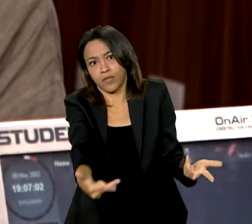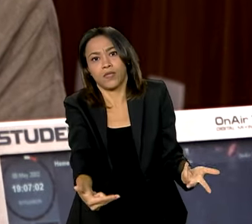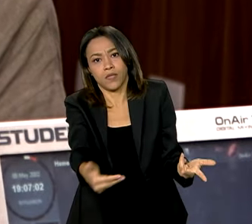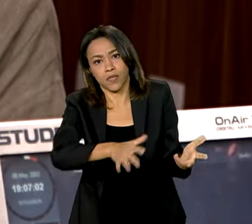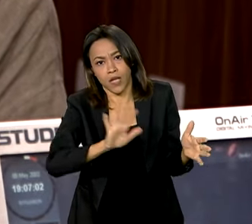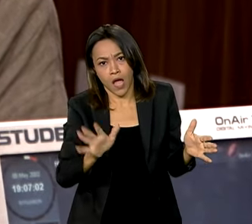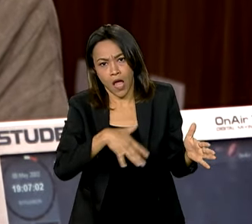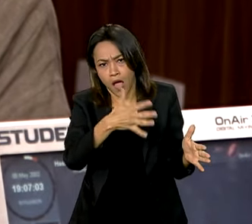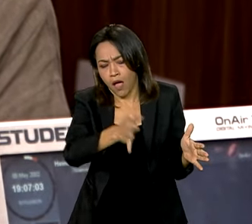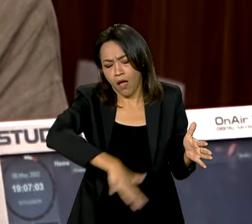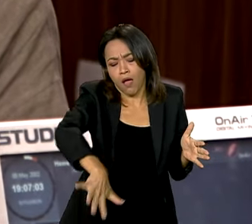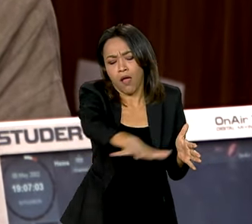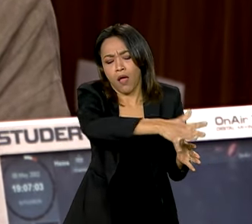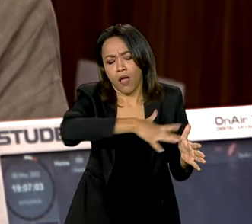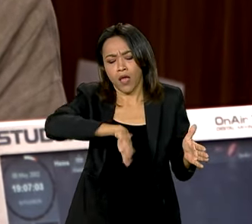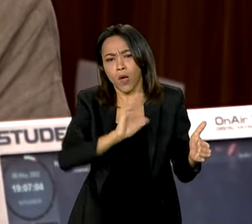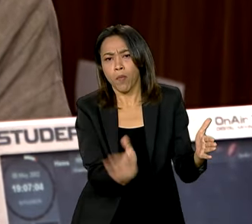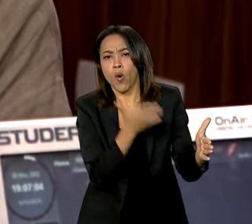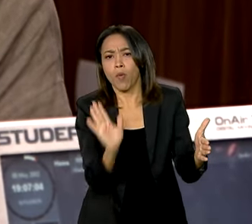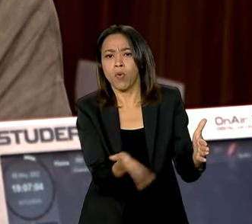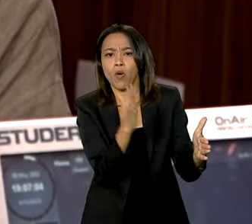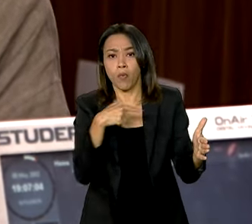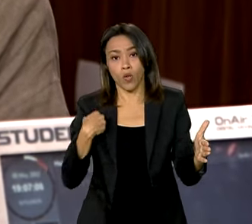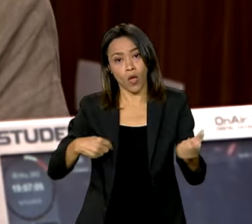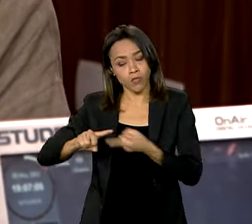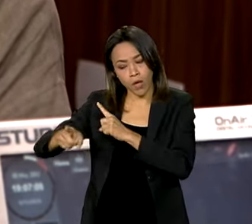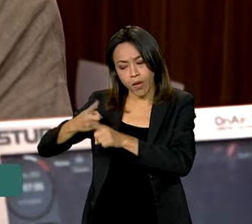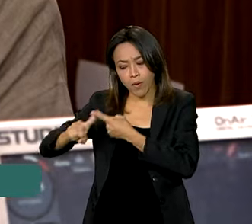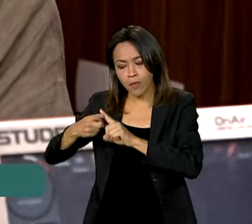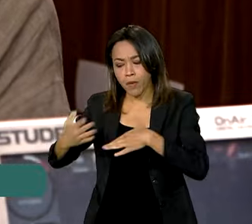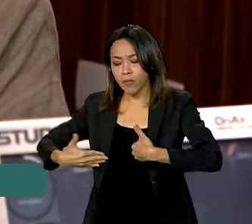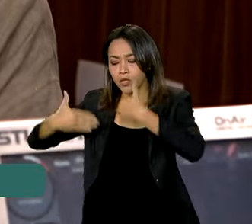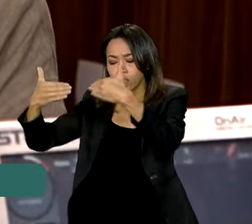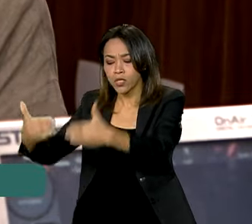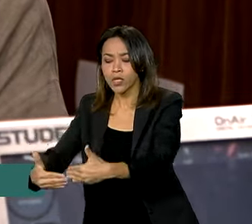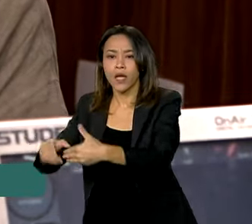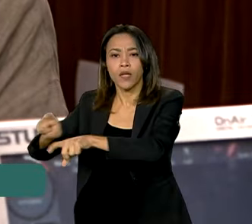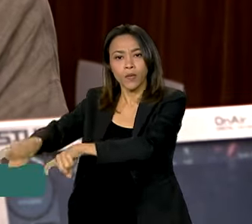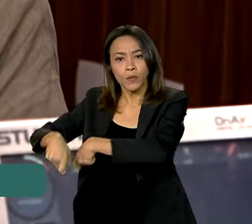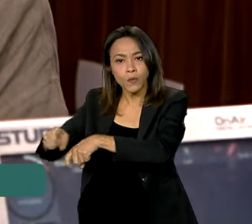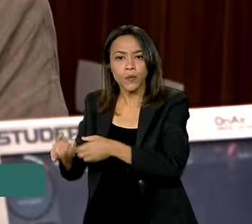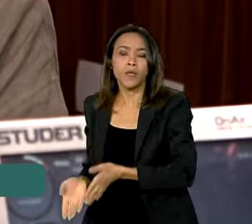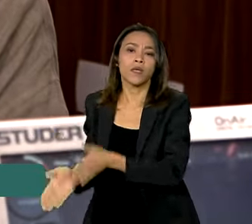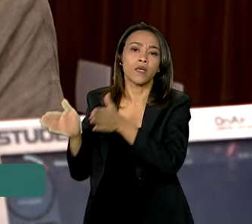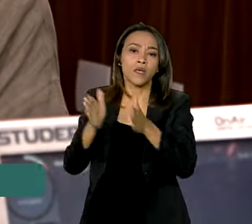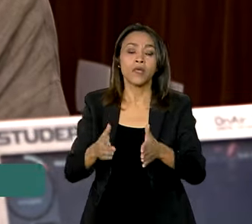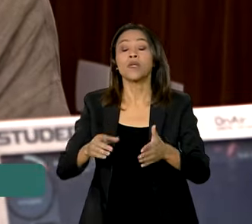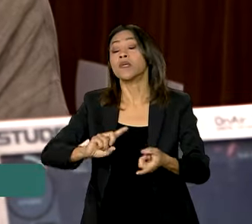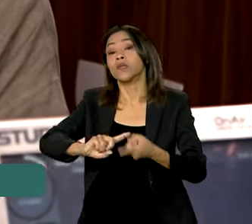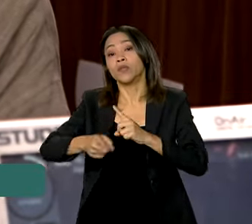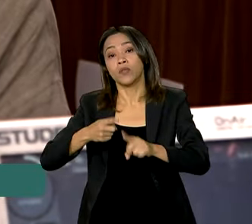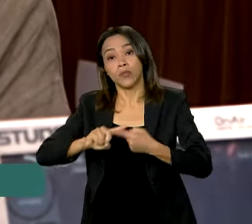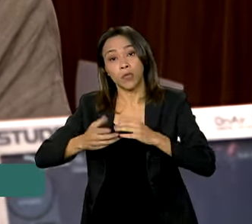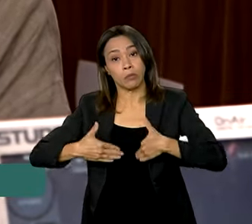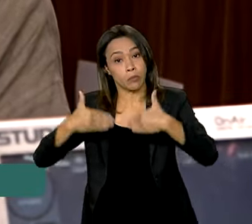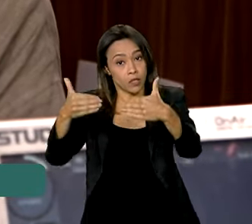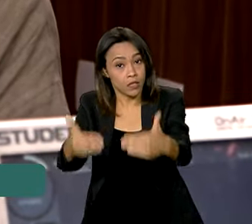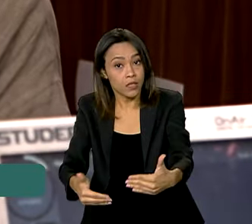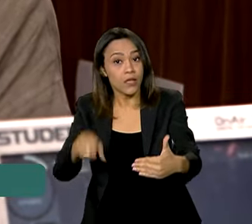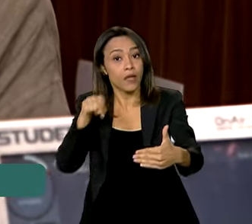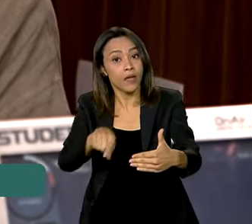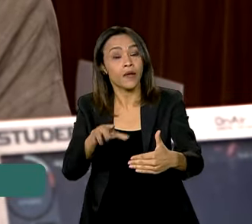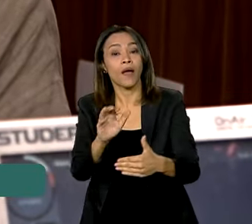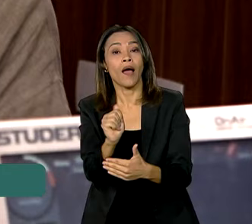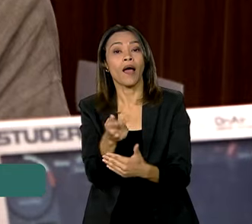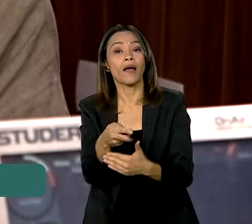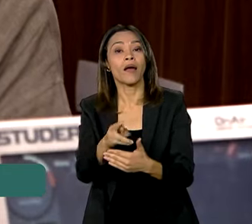produtivas. E nós estamos trabalhando com o Ministério do Desenvolvimento Agrário, Ministério da Agricultura, exatamente para fazer